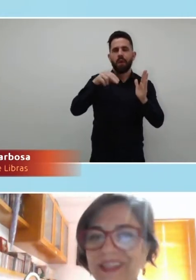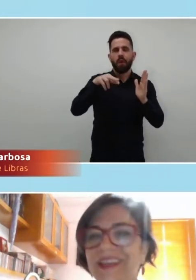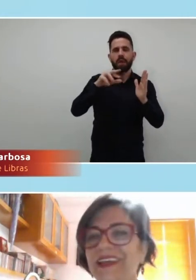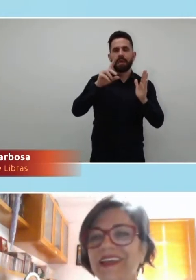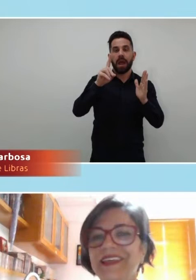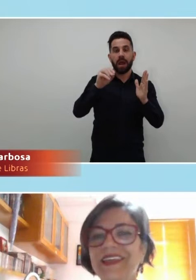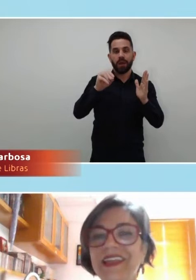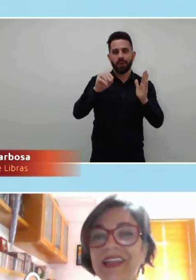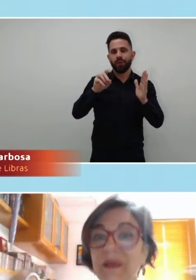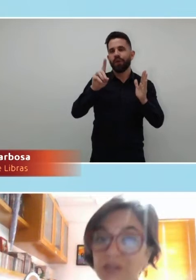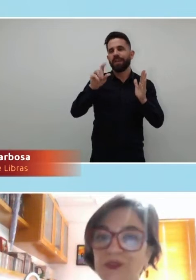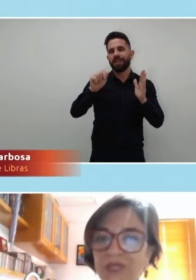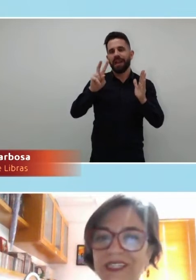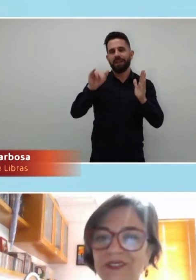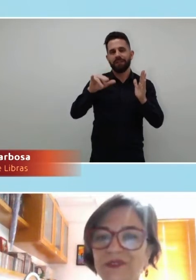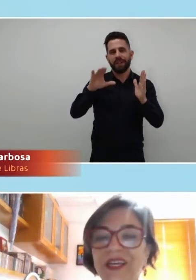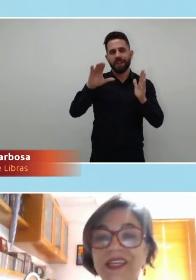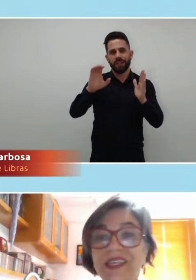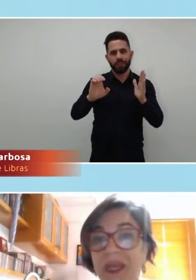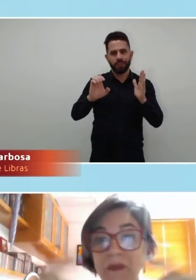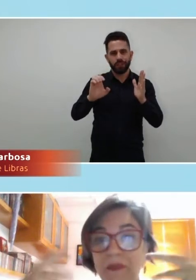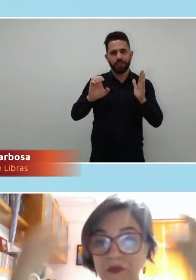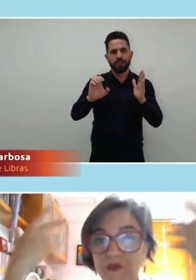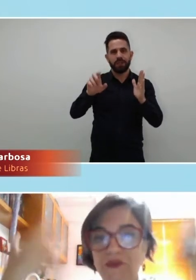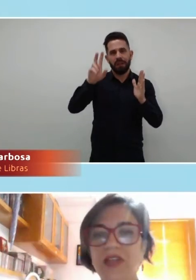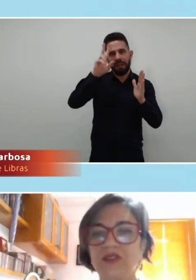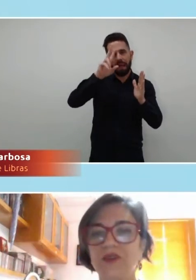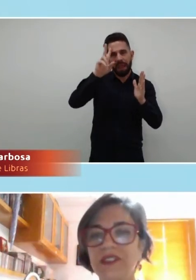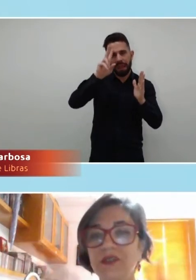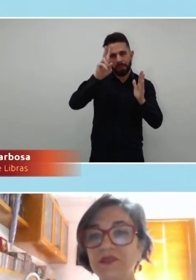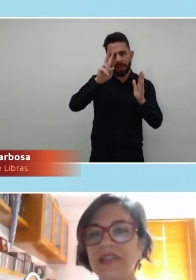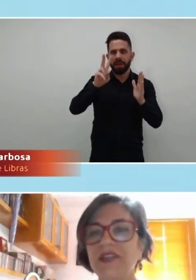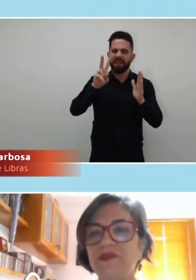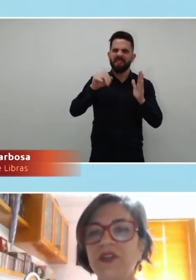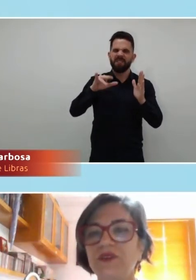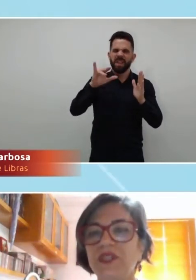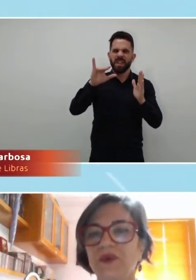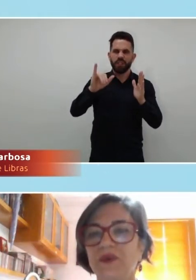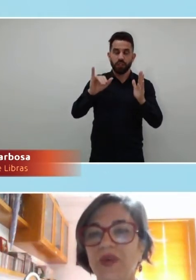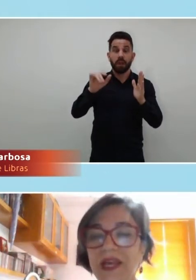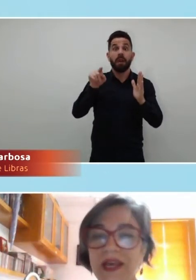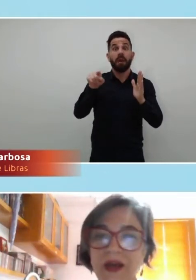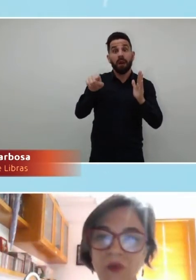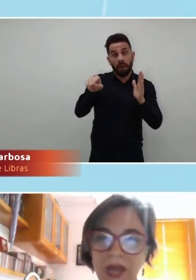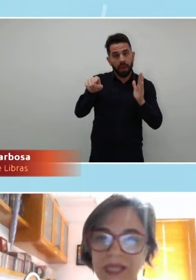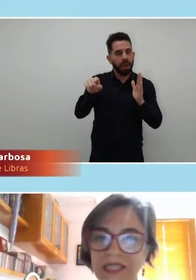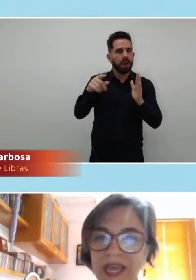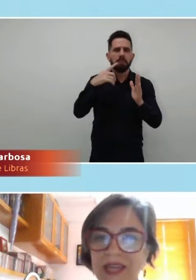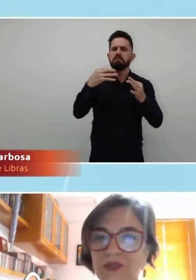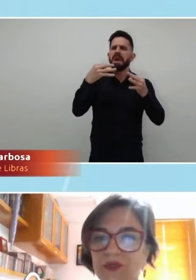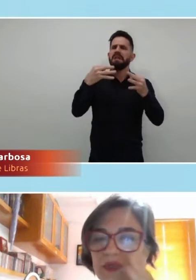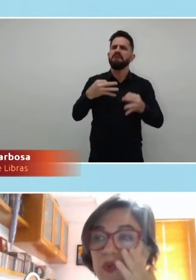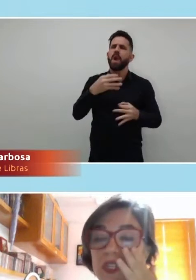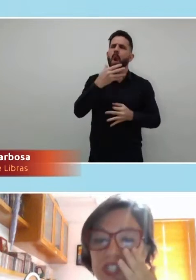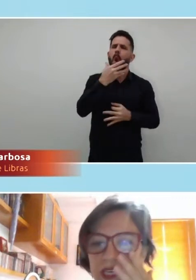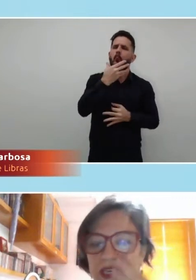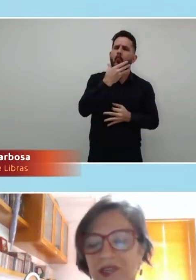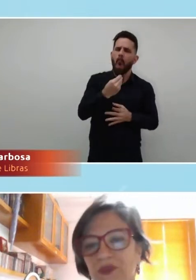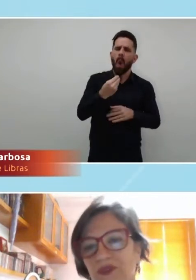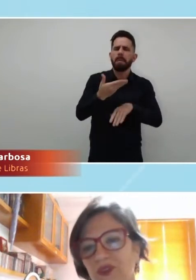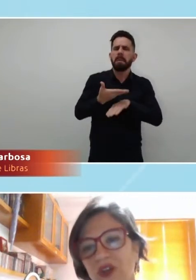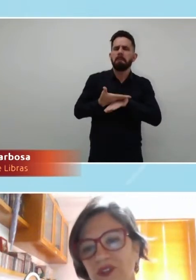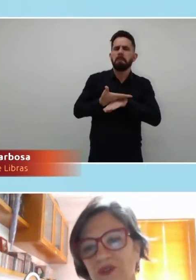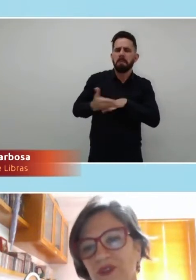né? E ele é masculino. E ele é perfeito, ele não tem defeito nenhum. O arquiteto, o